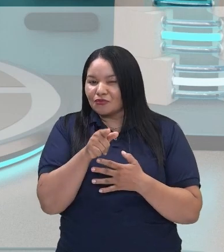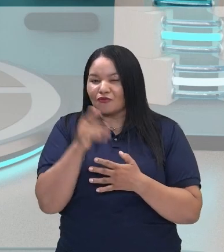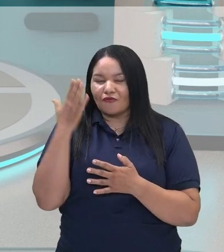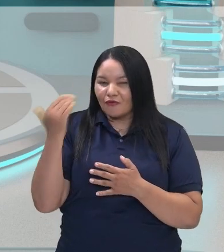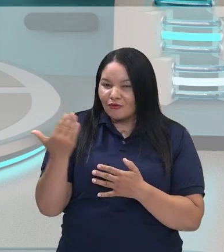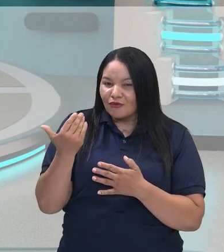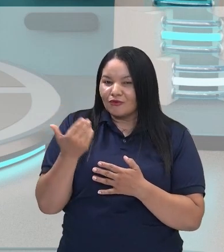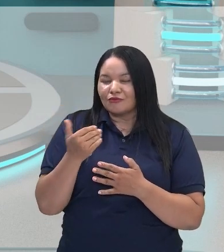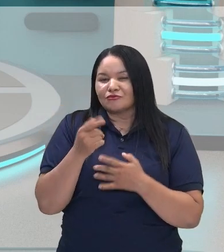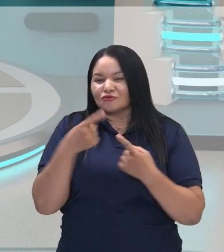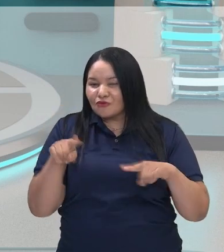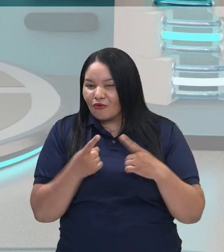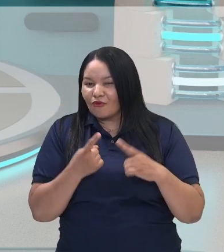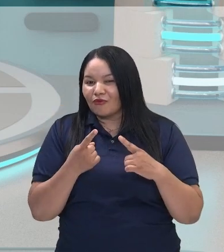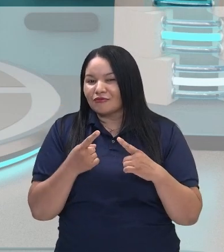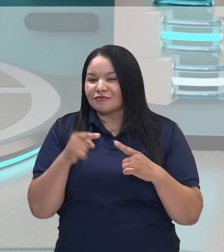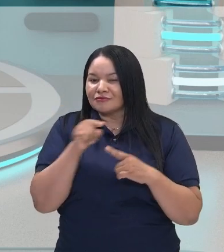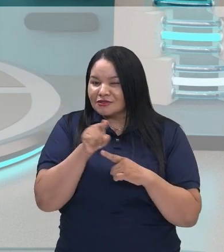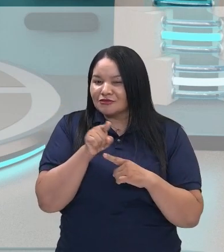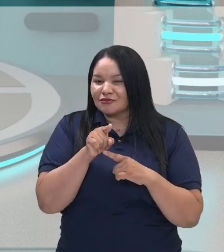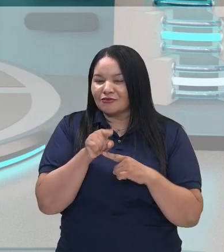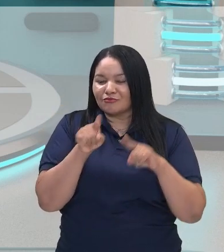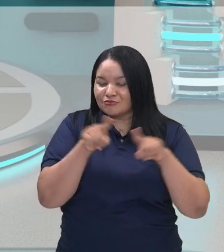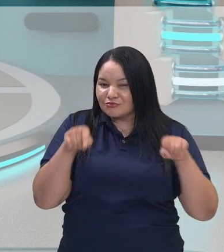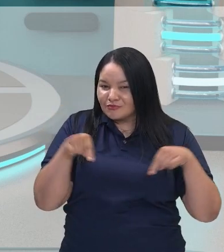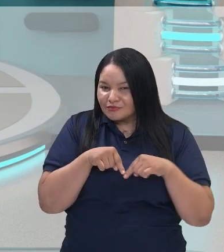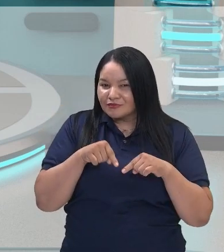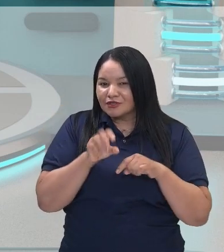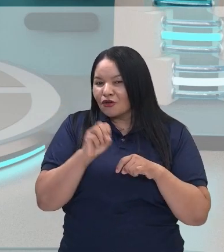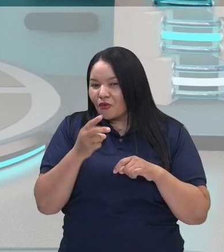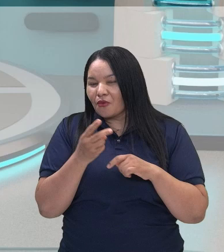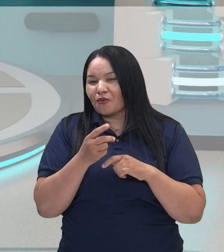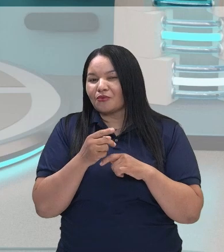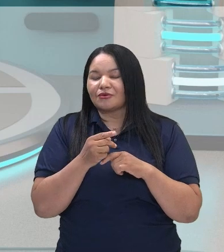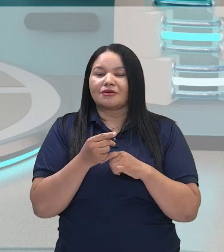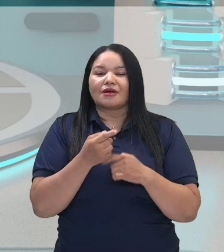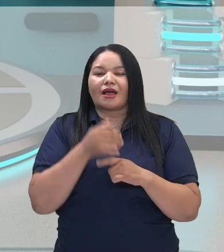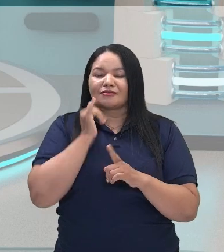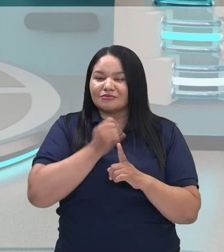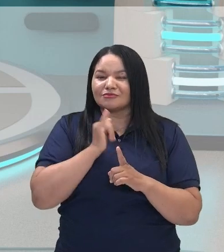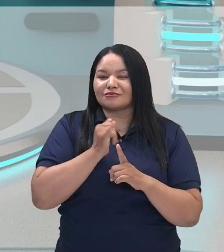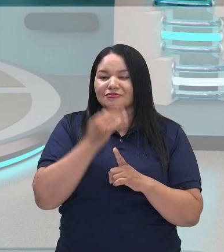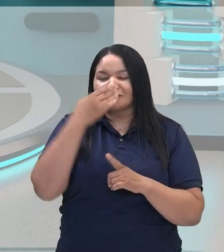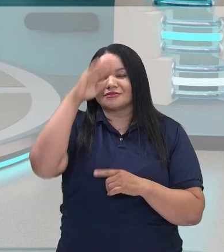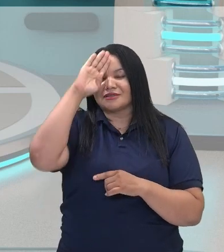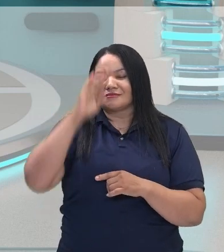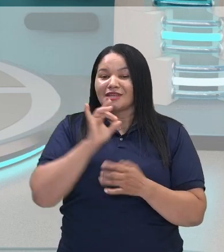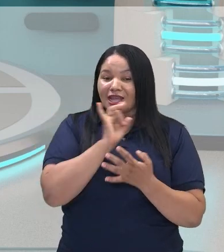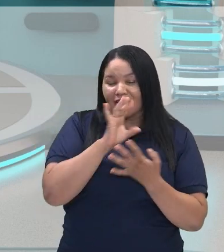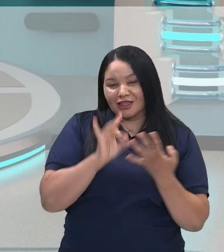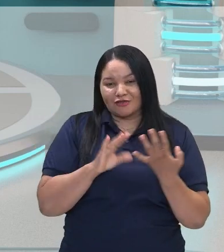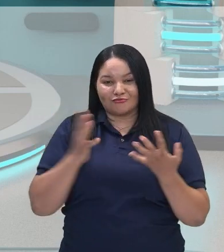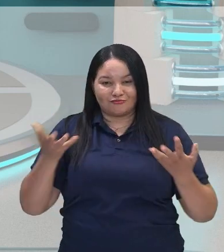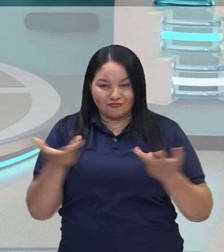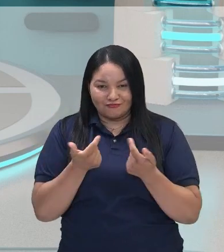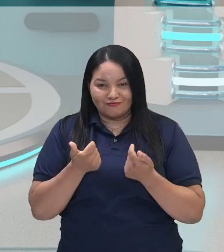um sonoplasta, seria um cenógrafo, seria um dramaturgo? Aí cada um com a sua habilidade.